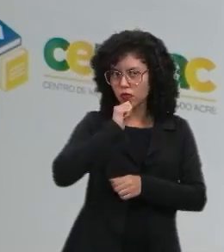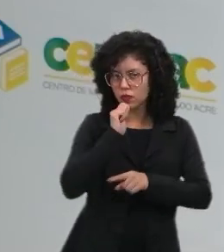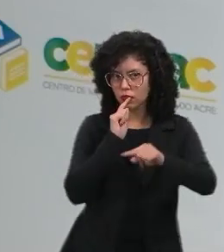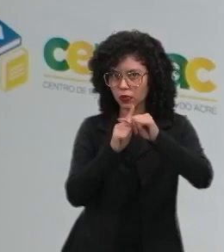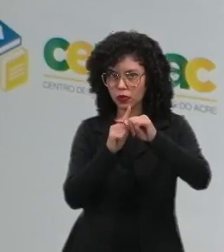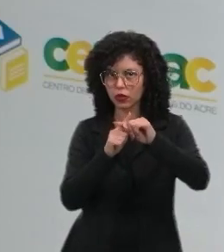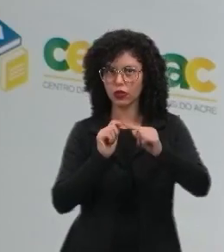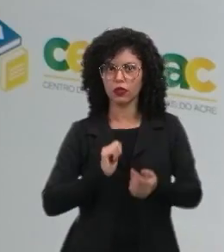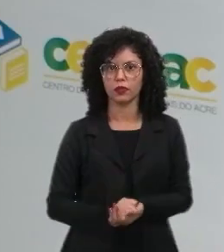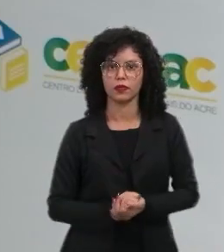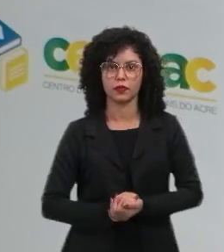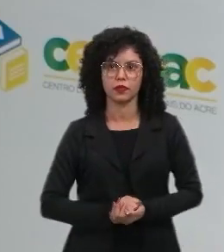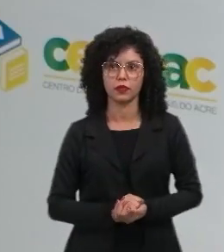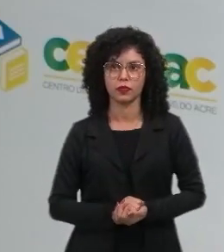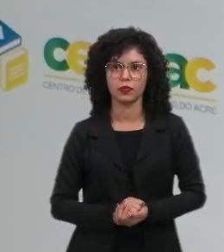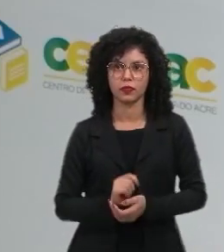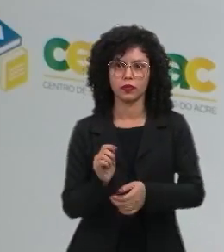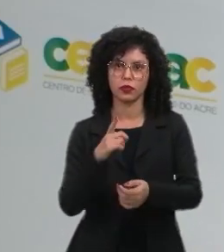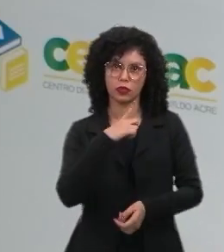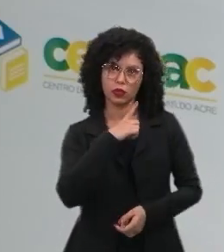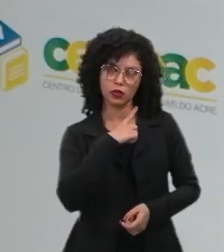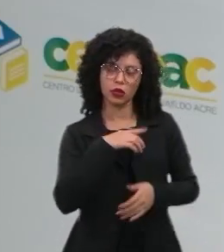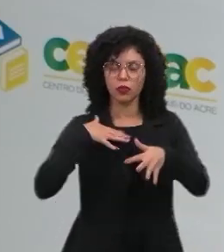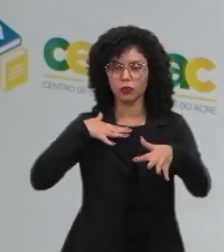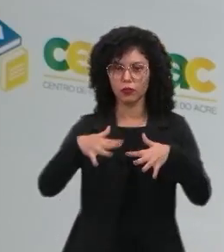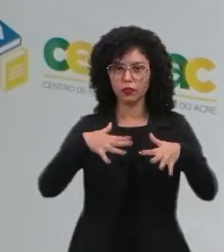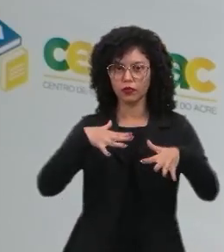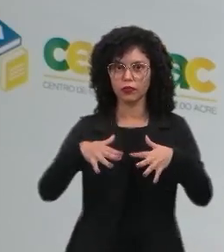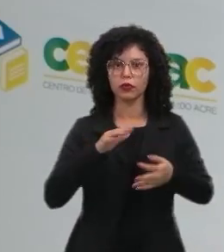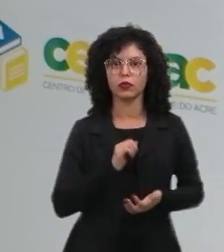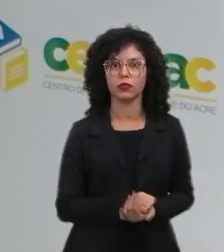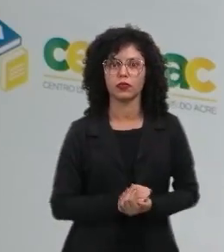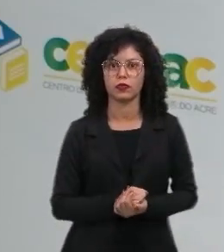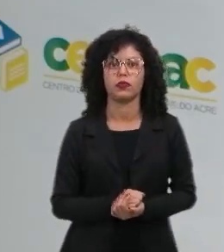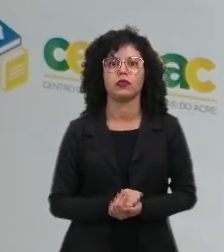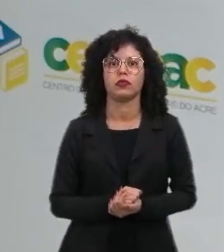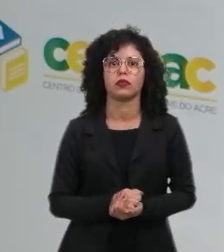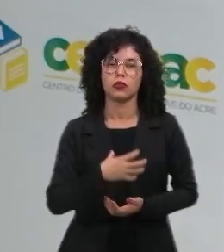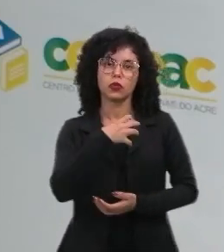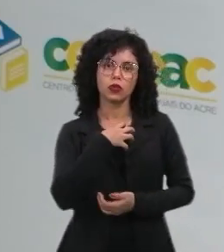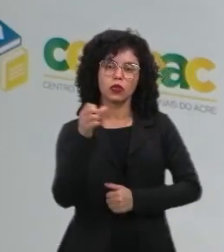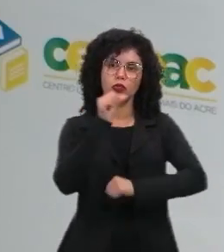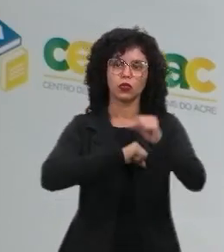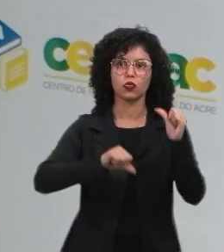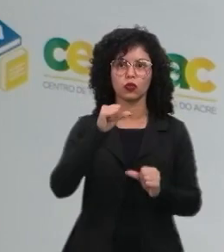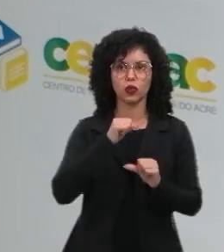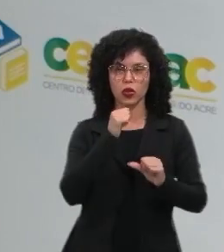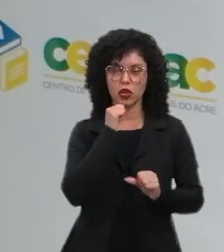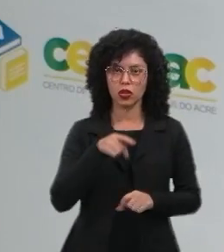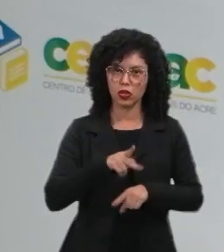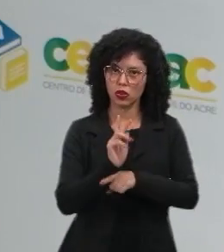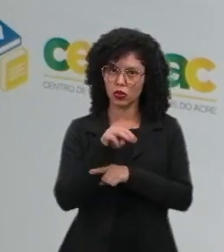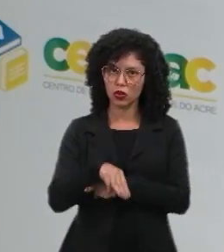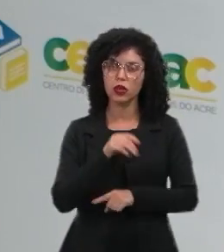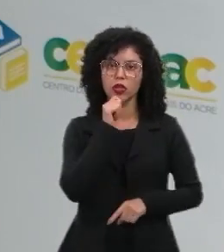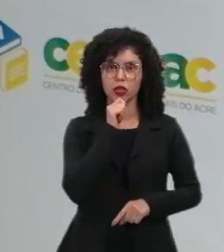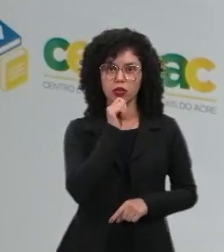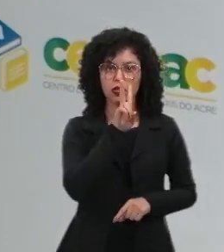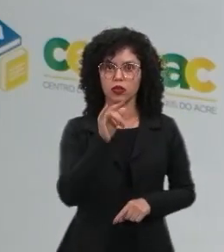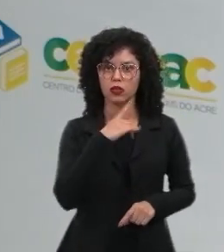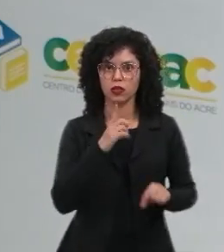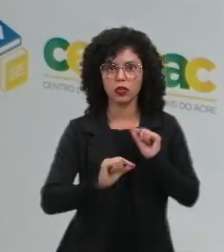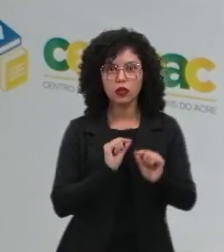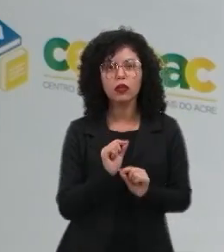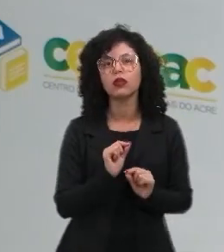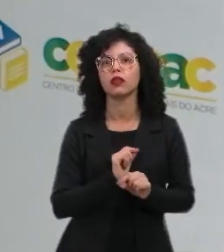uma velocidade positiva. Quando eu tenho um movimento retrógrado, que é um movimento do sentido contrário à quilometragem, você vai ter aí